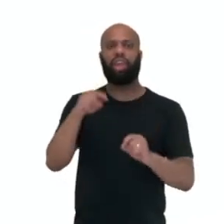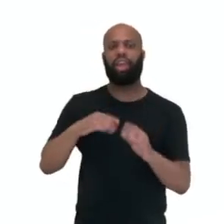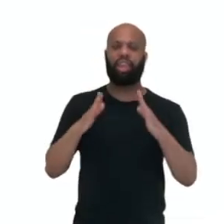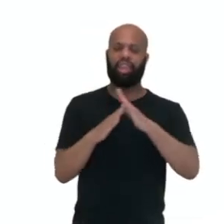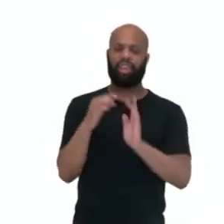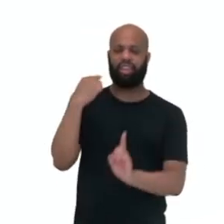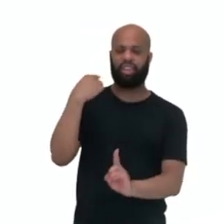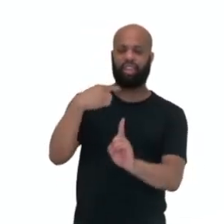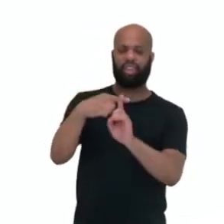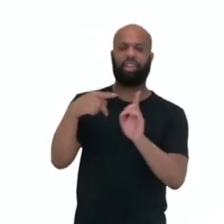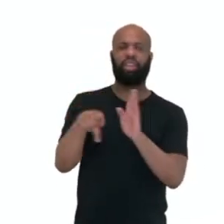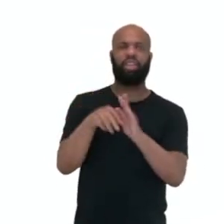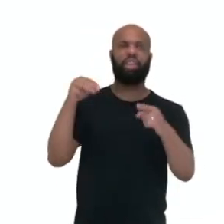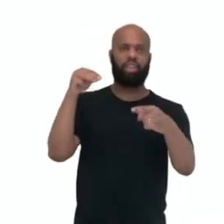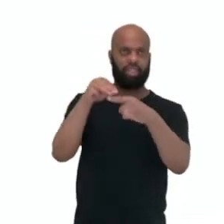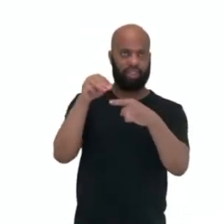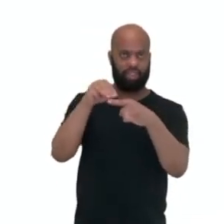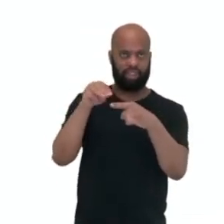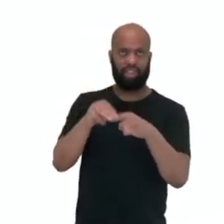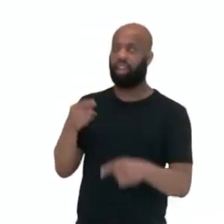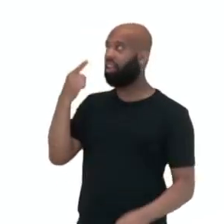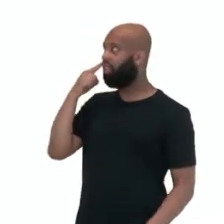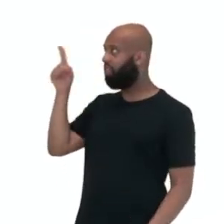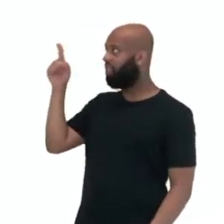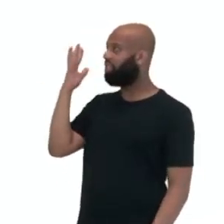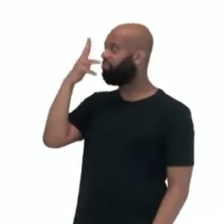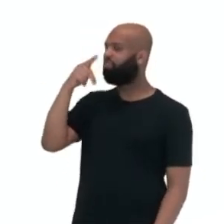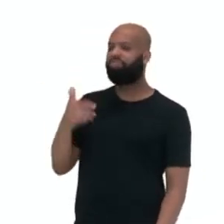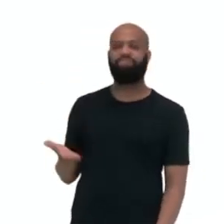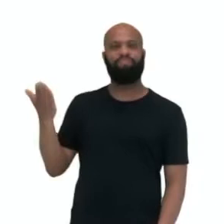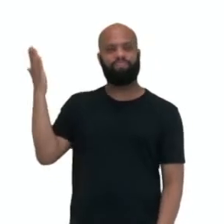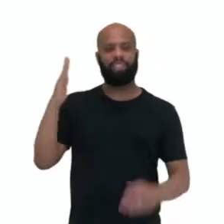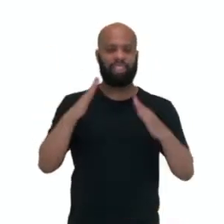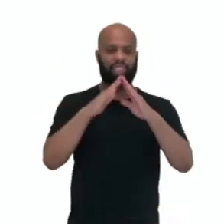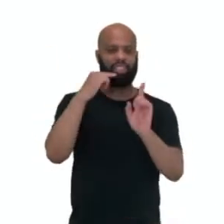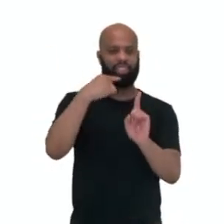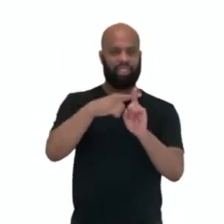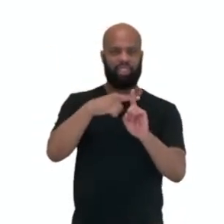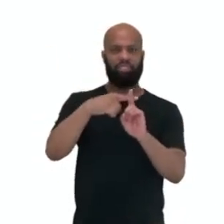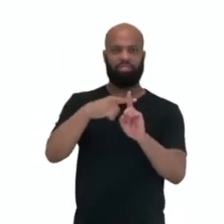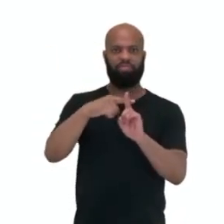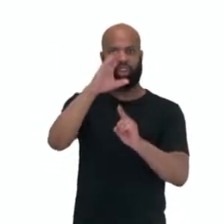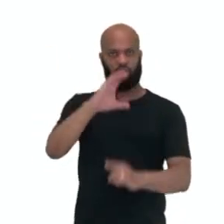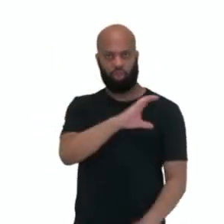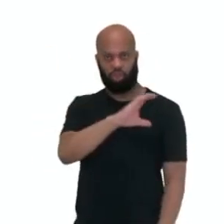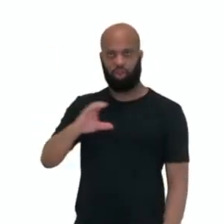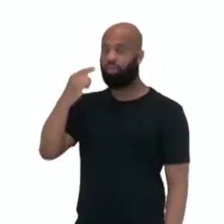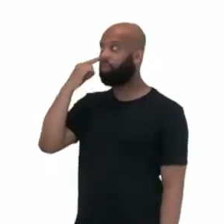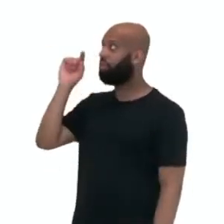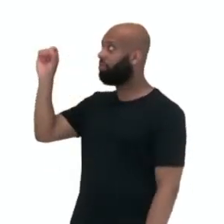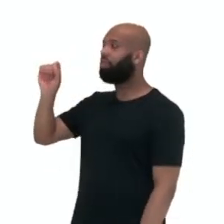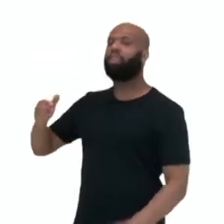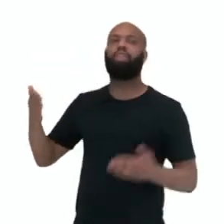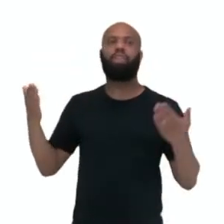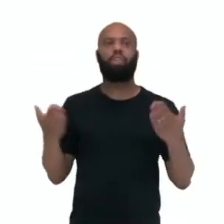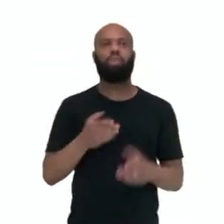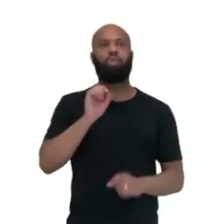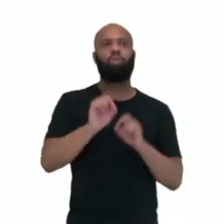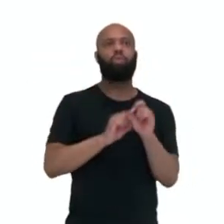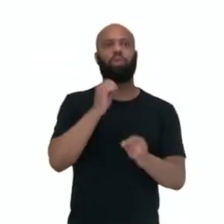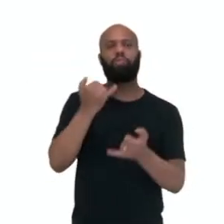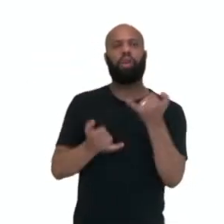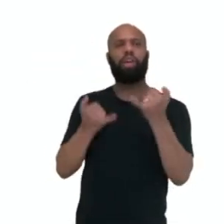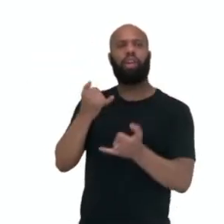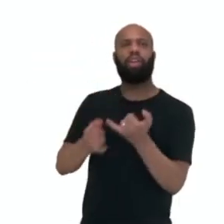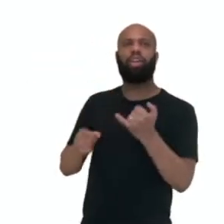do arquiteto José Augusto Bellucci. Olha que linda esta catedral. E daí eu te faço uma pergunta: o que te lembra quando